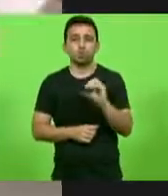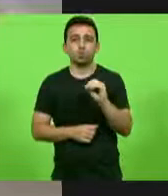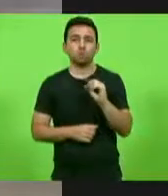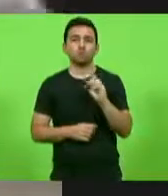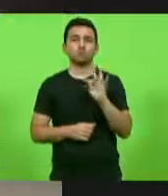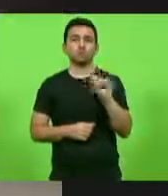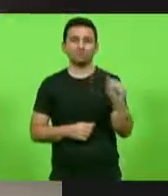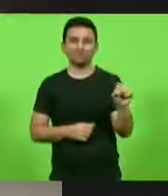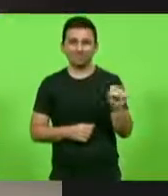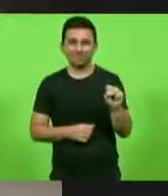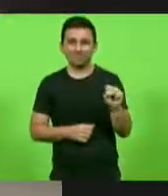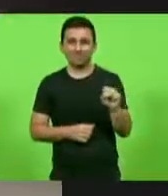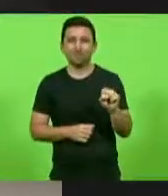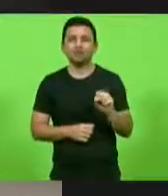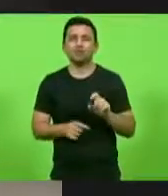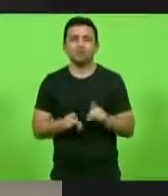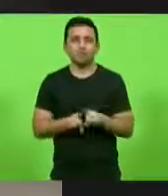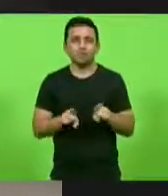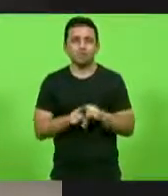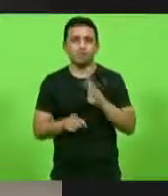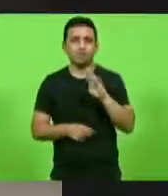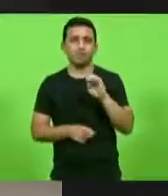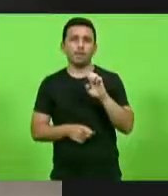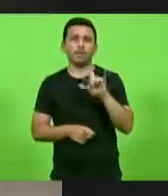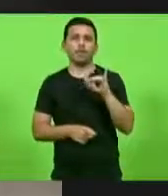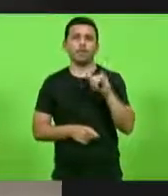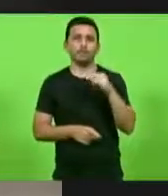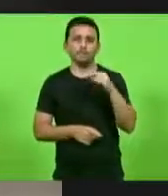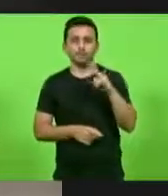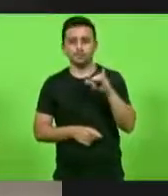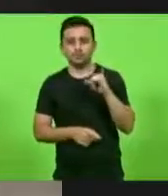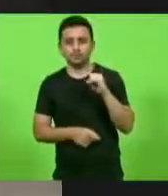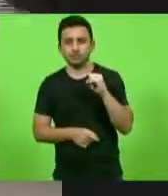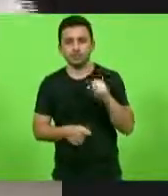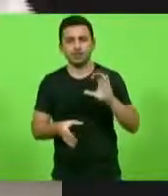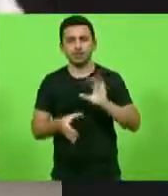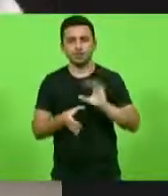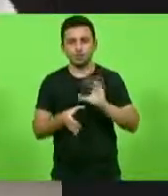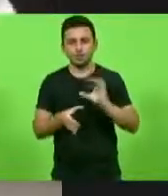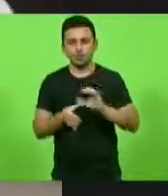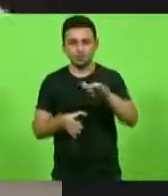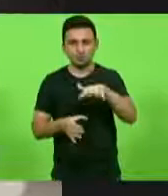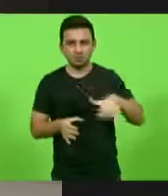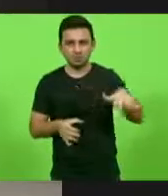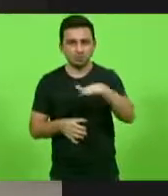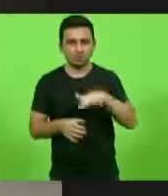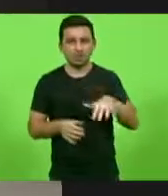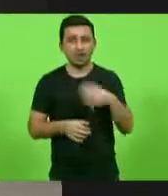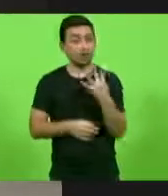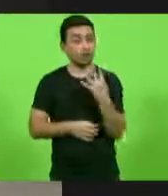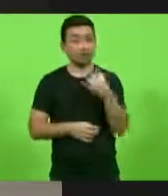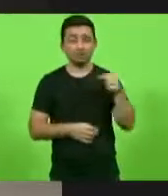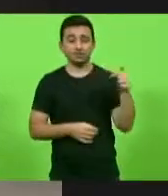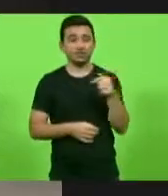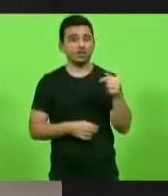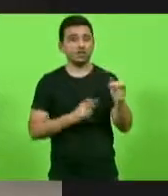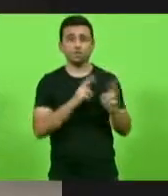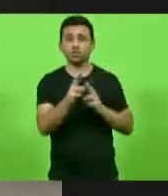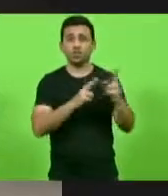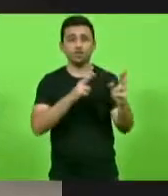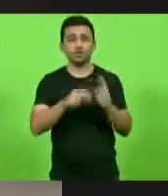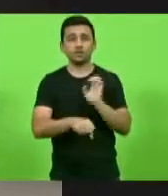Aqui em Matos Costa, Bela Vista do Toldo, Papanduva, Canoinhas, a galera quer 477, que é uma rodovia